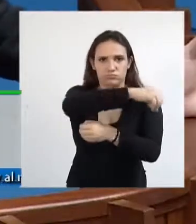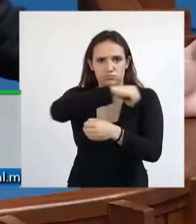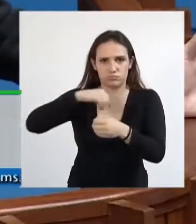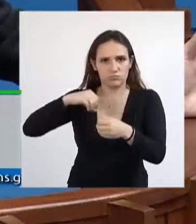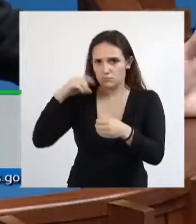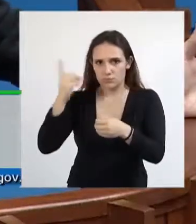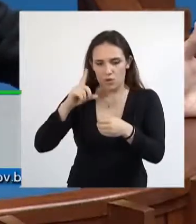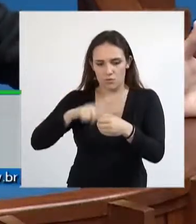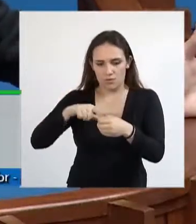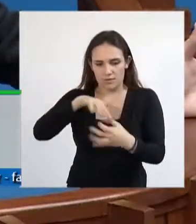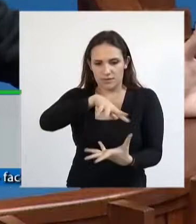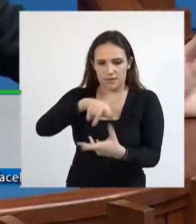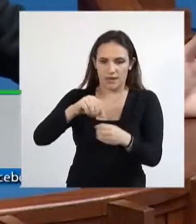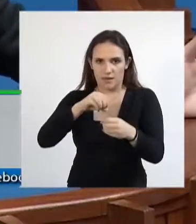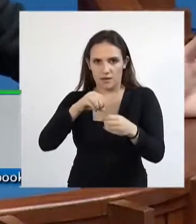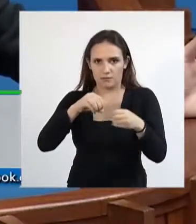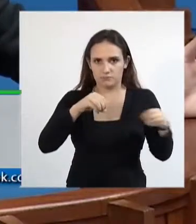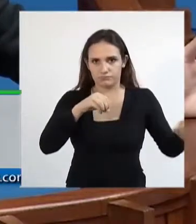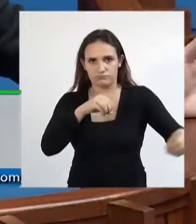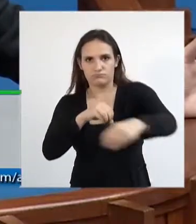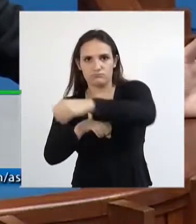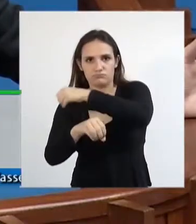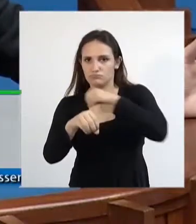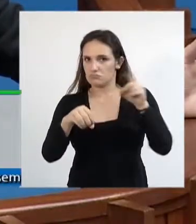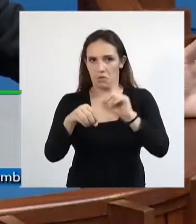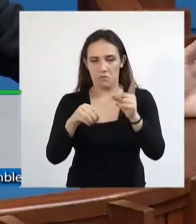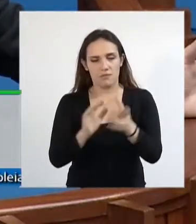ensinar o criacionismo.